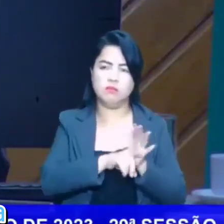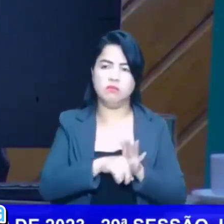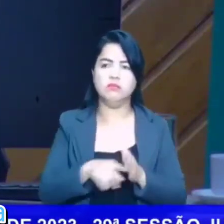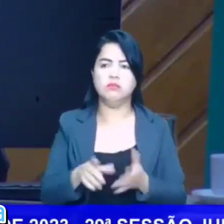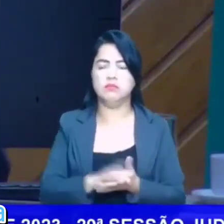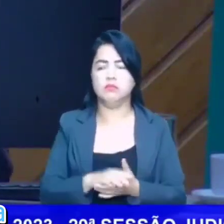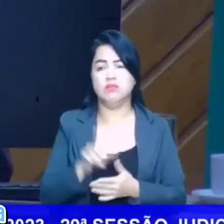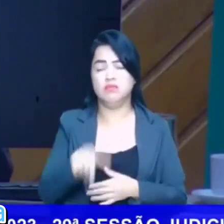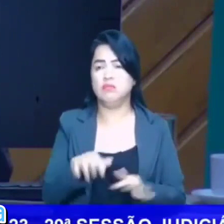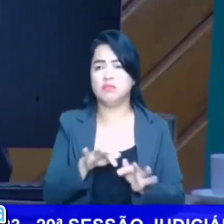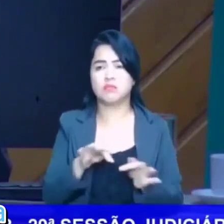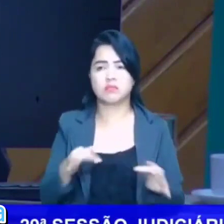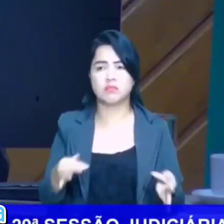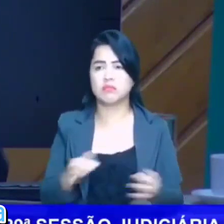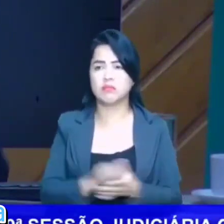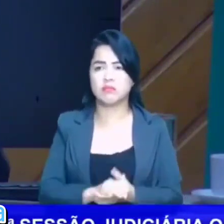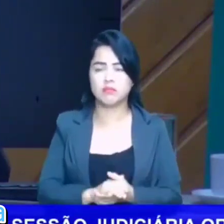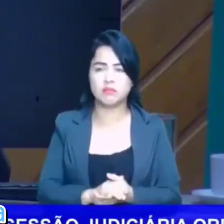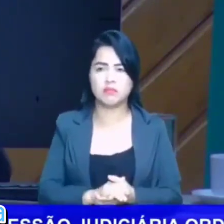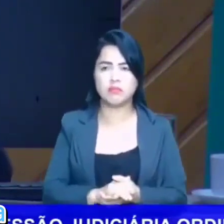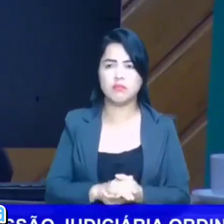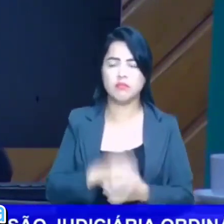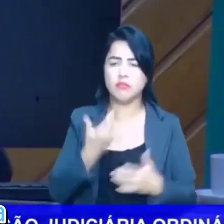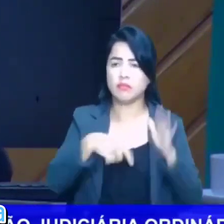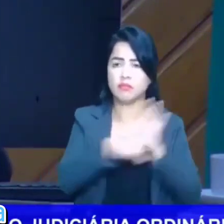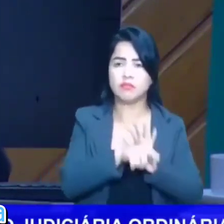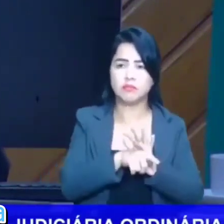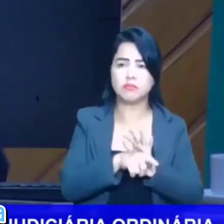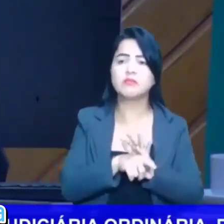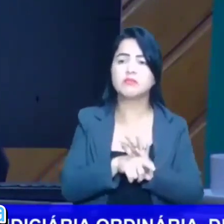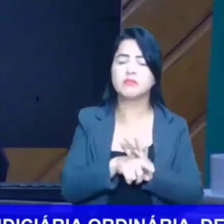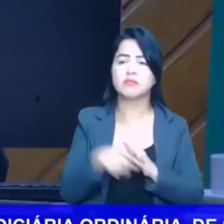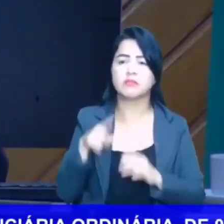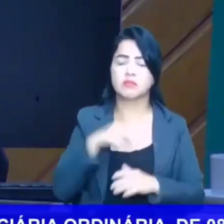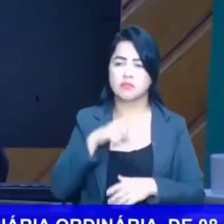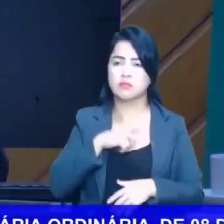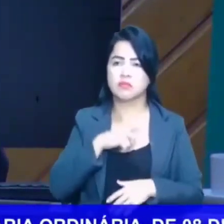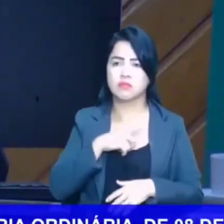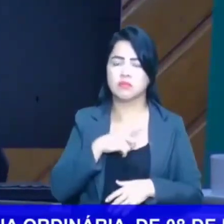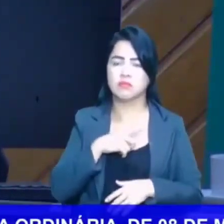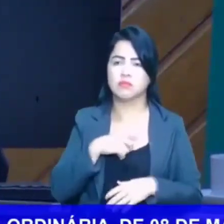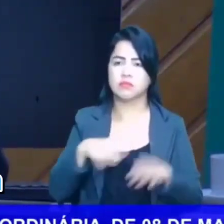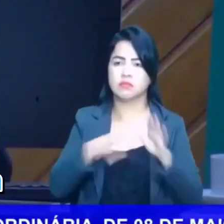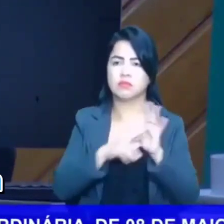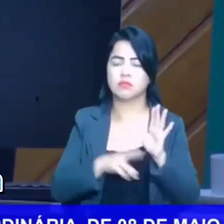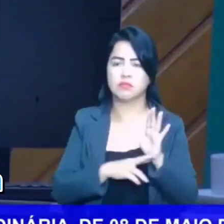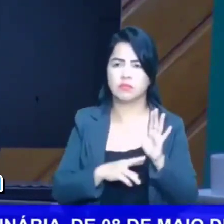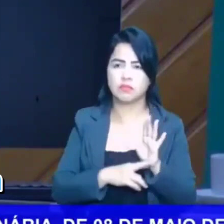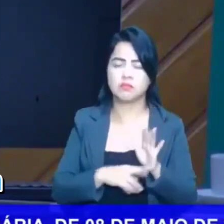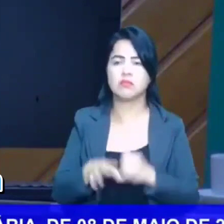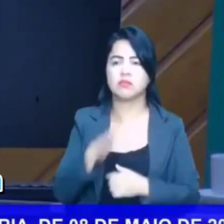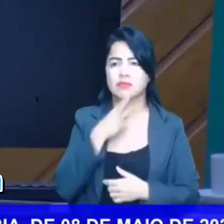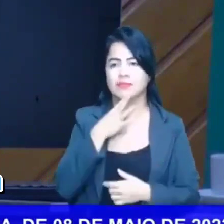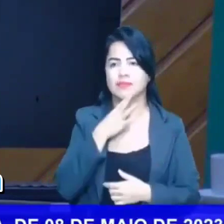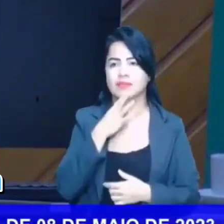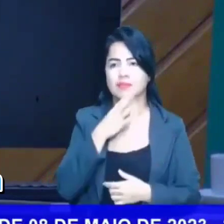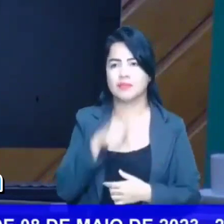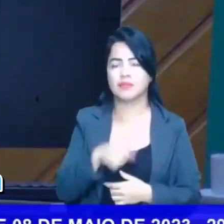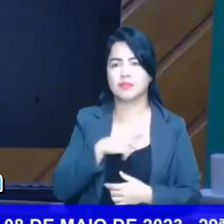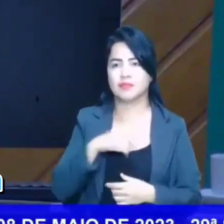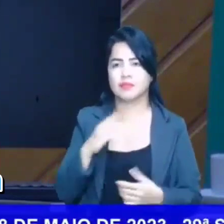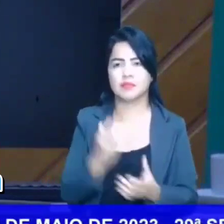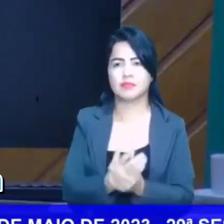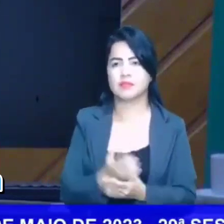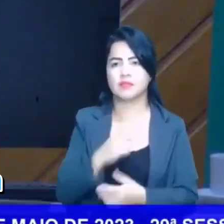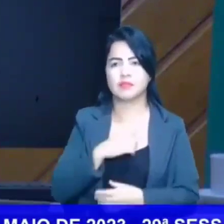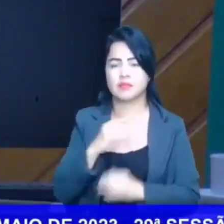é extremamente simples. O Código de Processo Civil e a doutrina, jurisprudência, reconhecem que a coisa julgada